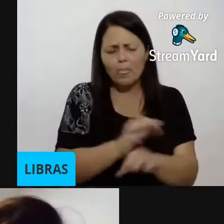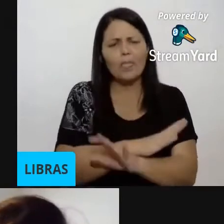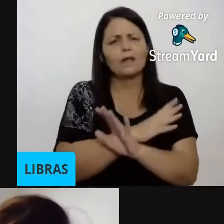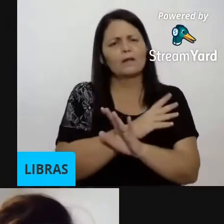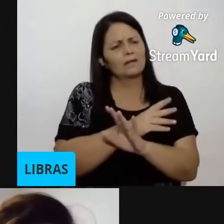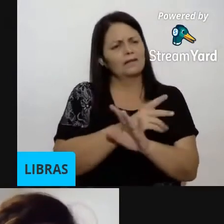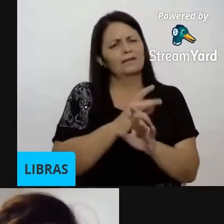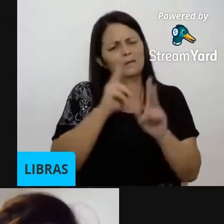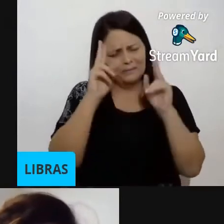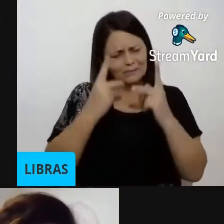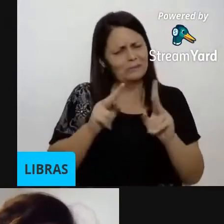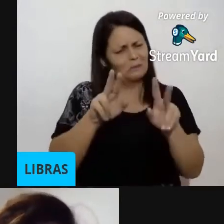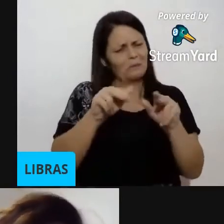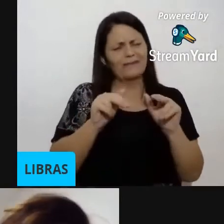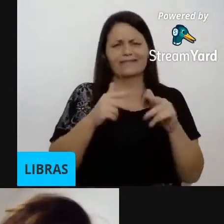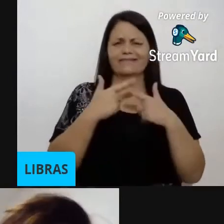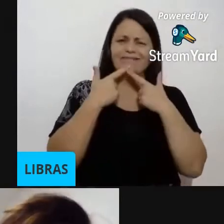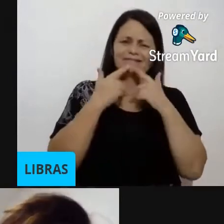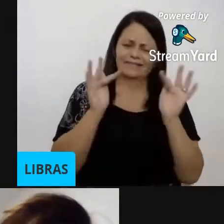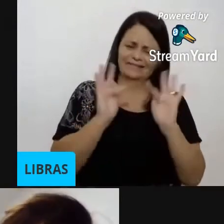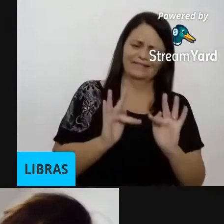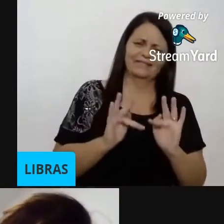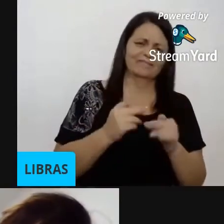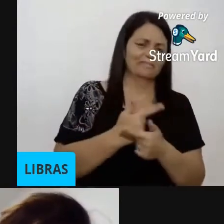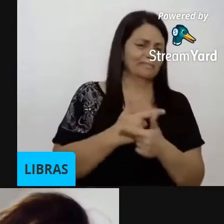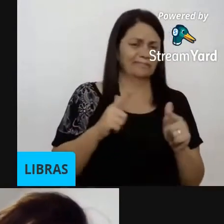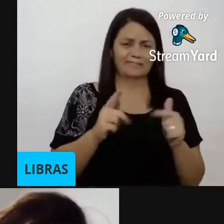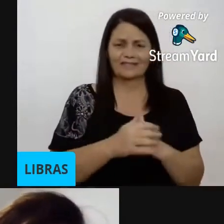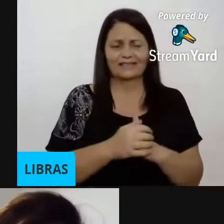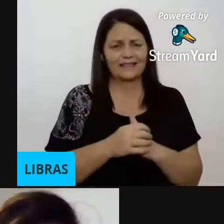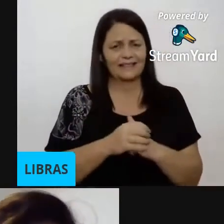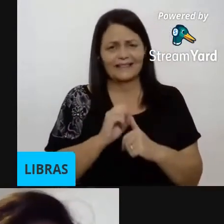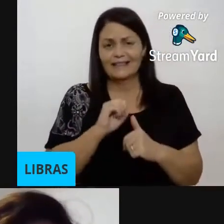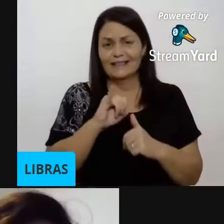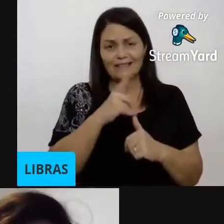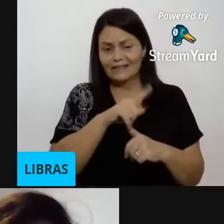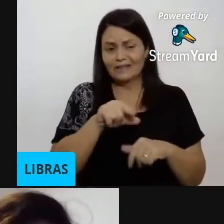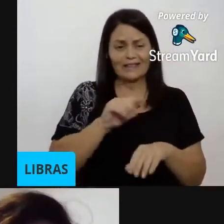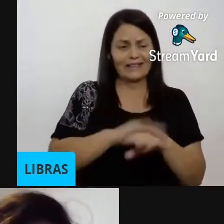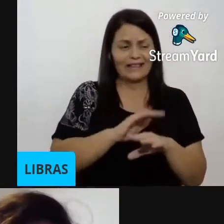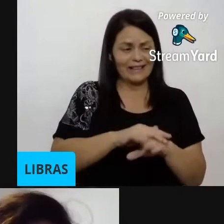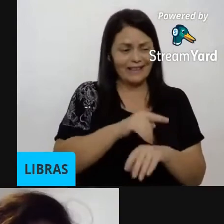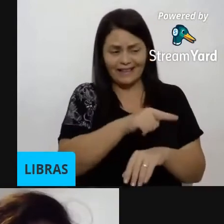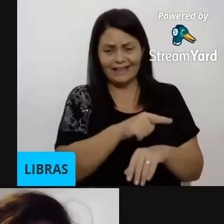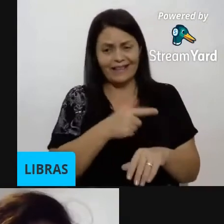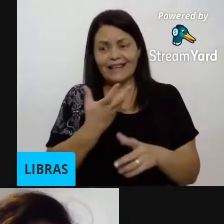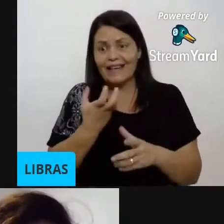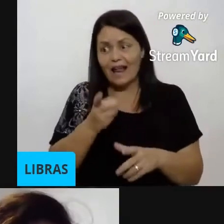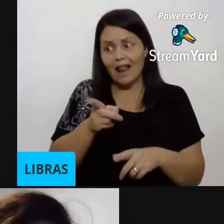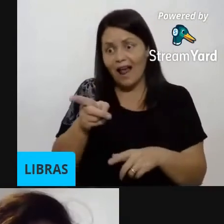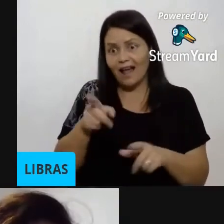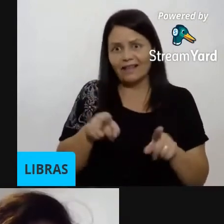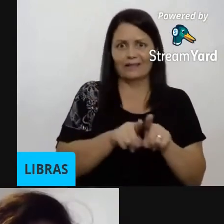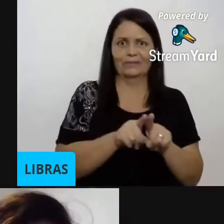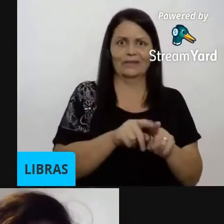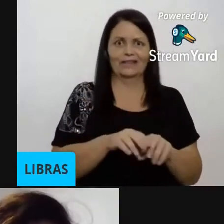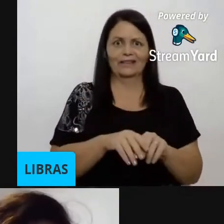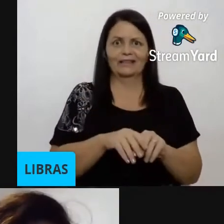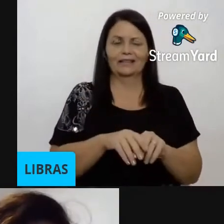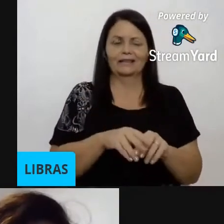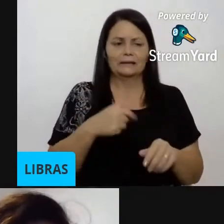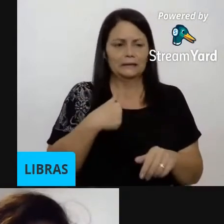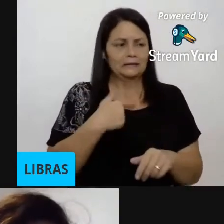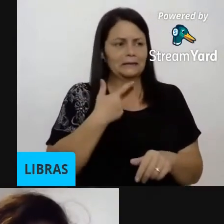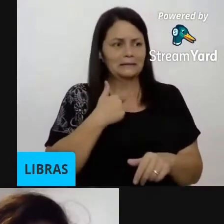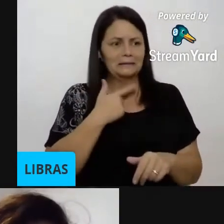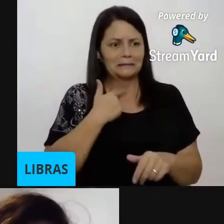ser humano nunca está feliz. Não existe. Quando você conseguir uma coisa aqui, você quer outra lá. É uma pulsão que a gente